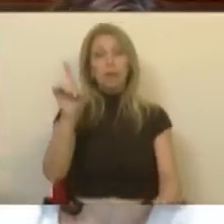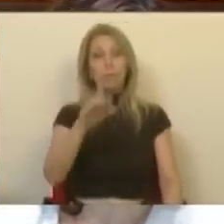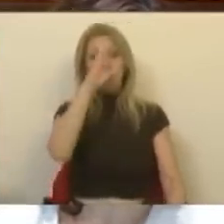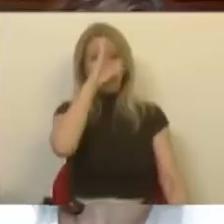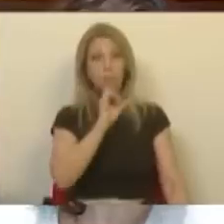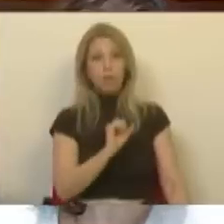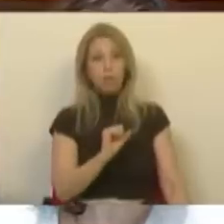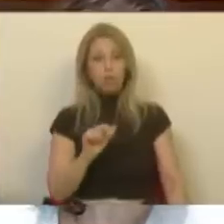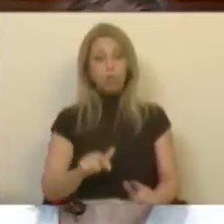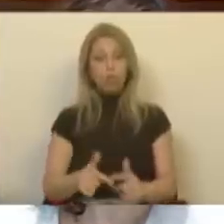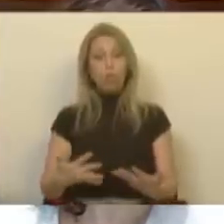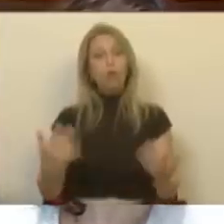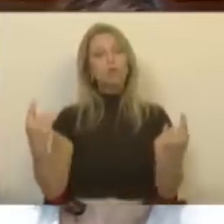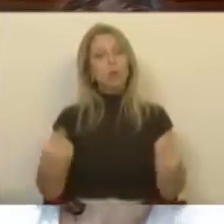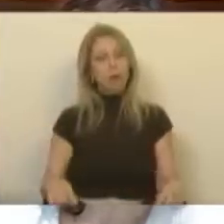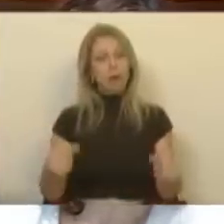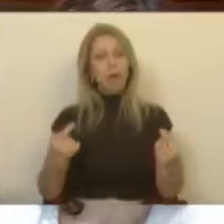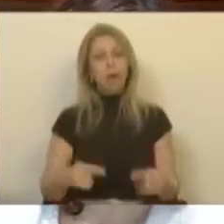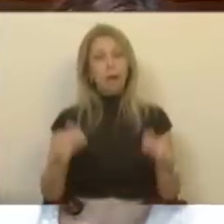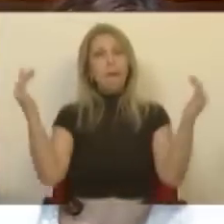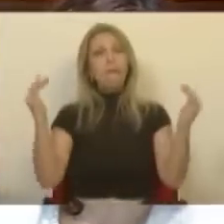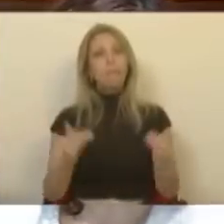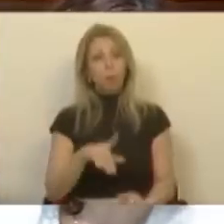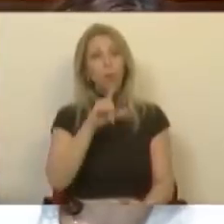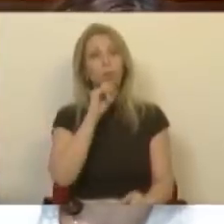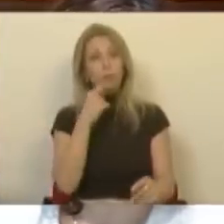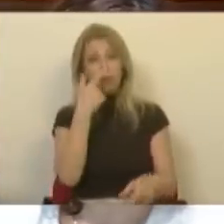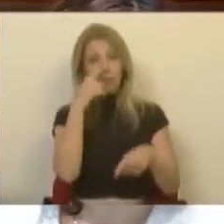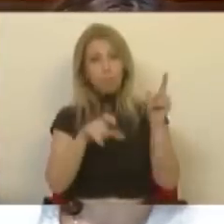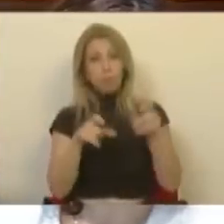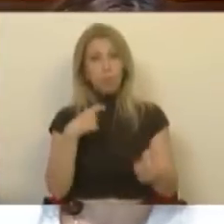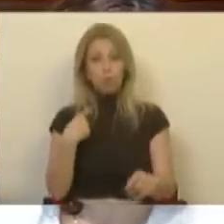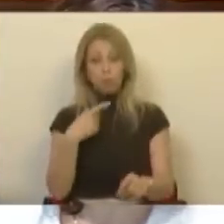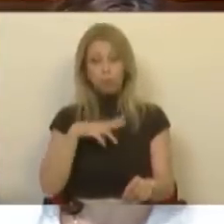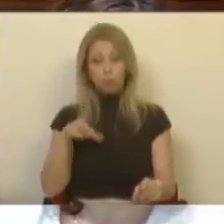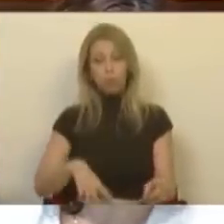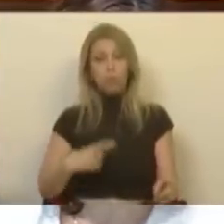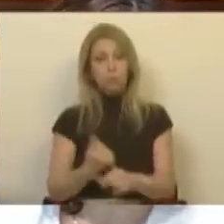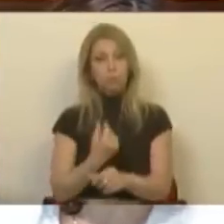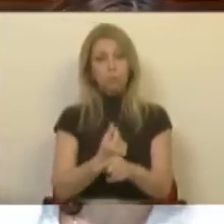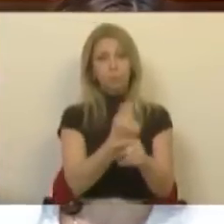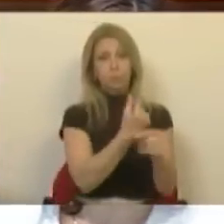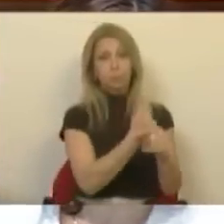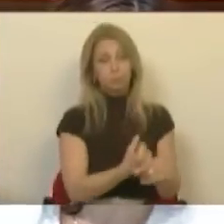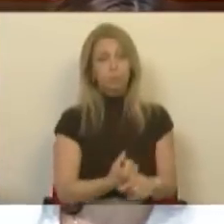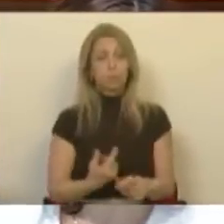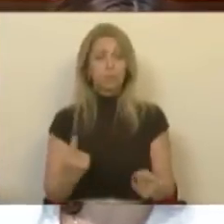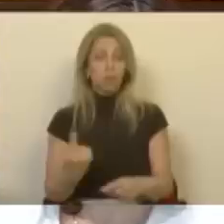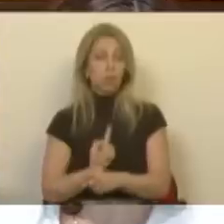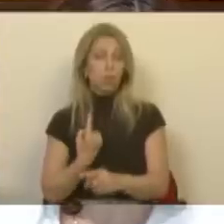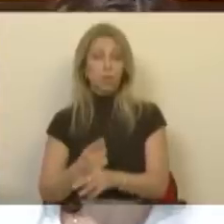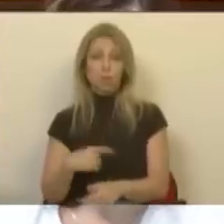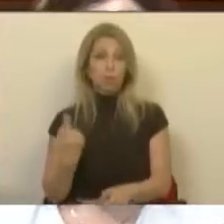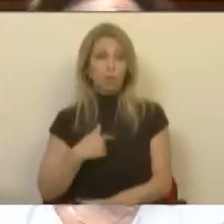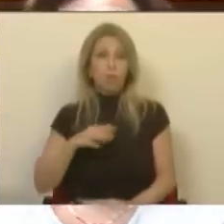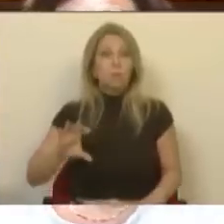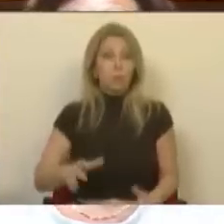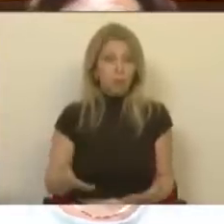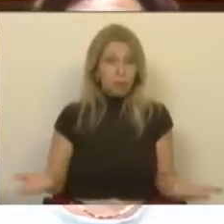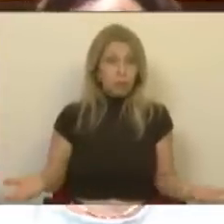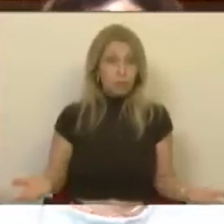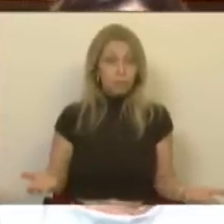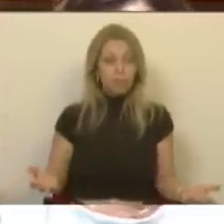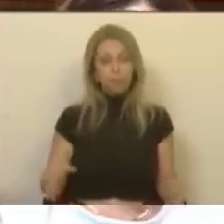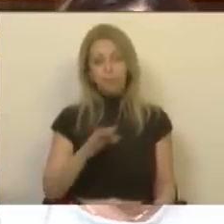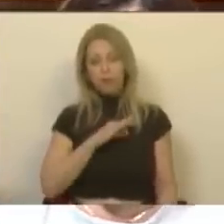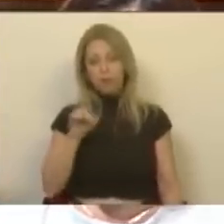que há hoje o menor poder de compra dos portugueses Ah no nosso país e o senhor primeiro ministro Ah